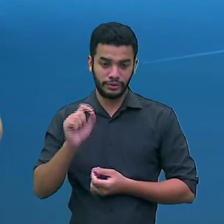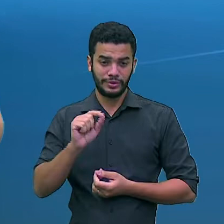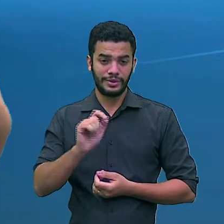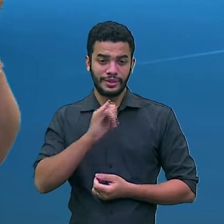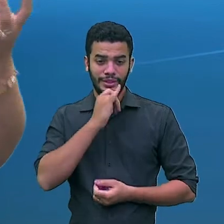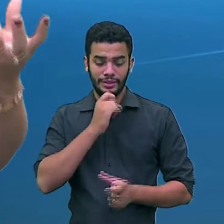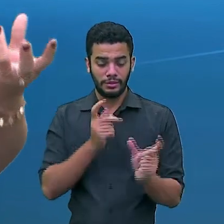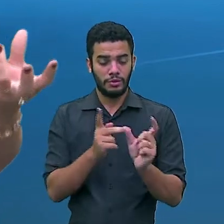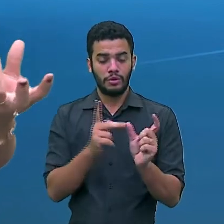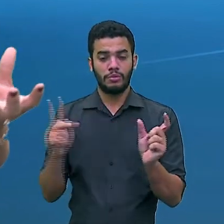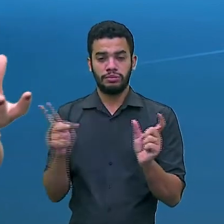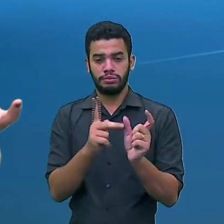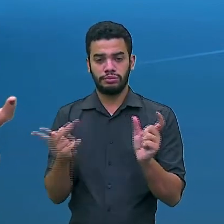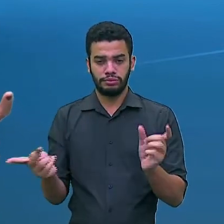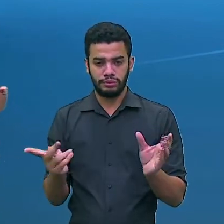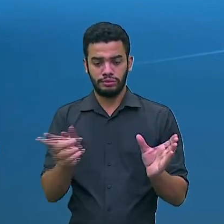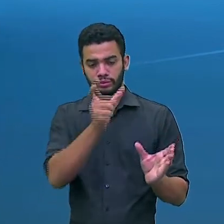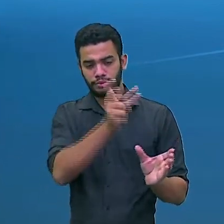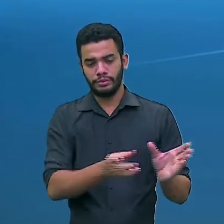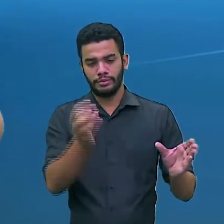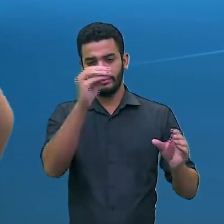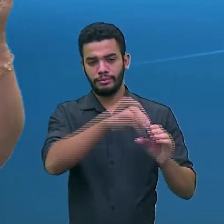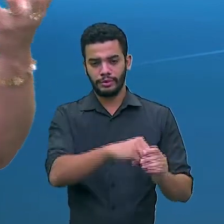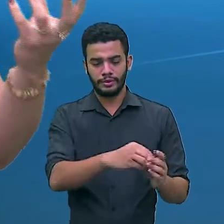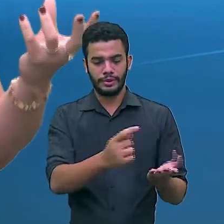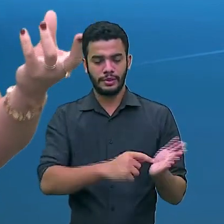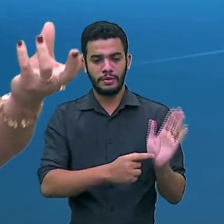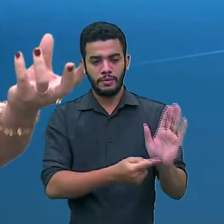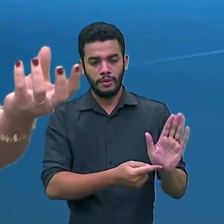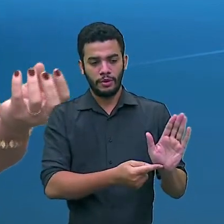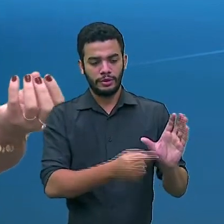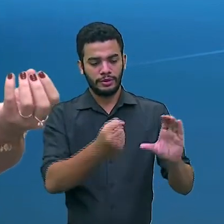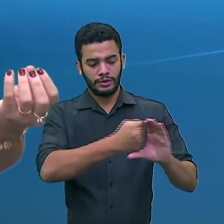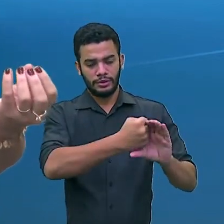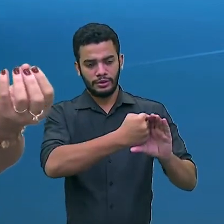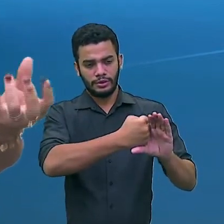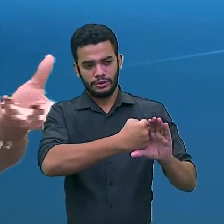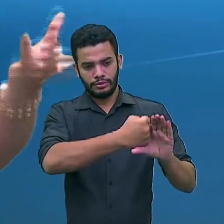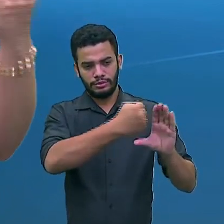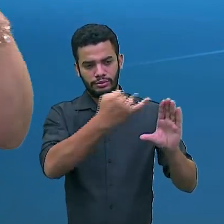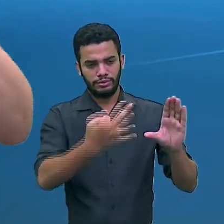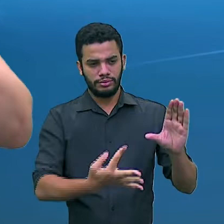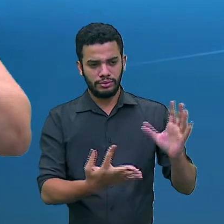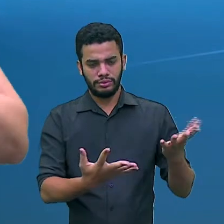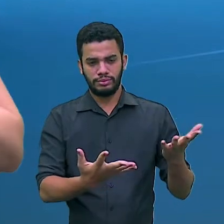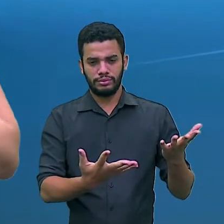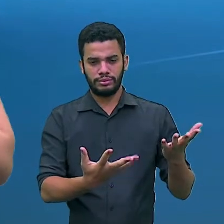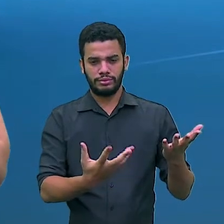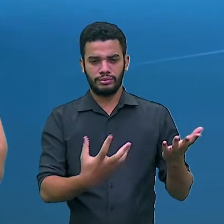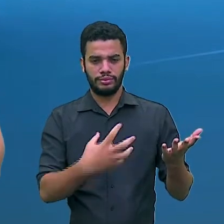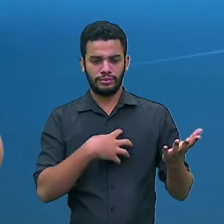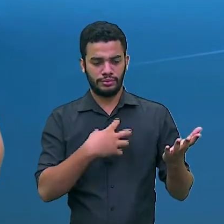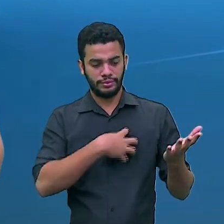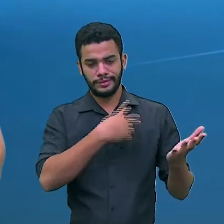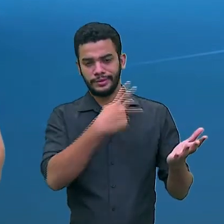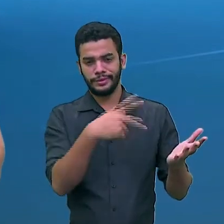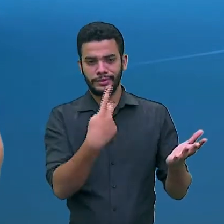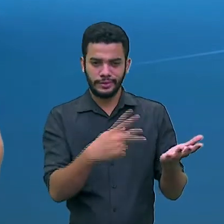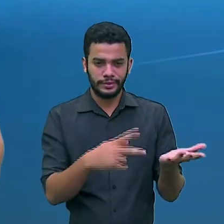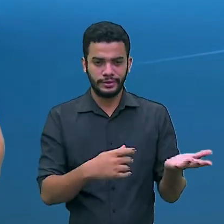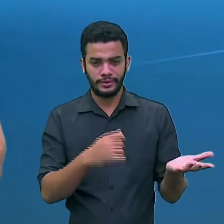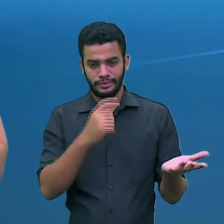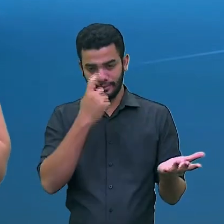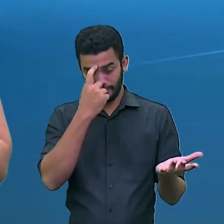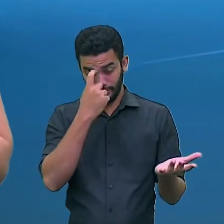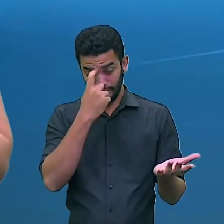vai conferir uma qualidade ao sujeito. Essa talvez seja a informação mais importante. E que ele pertence a um termo integrante